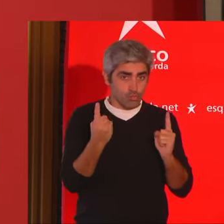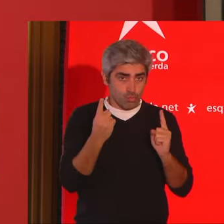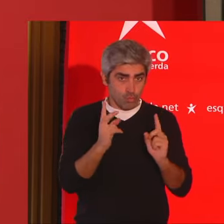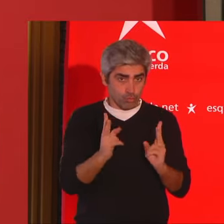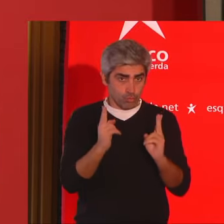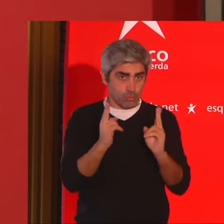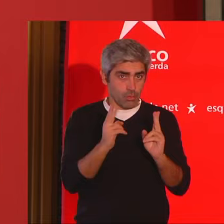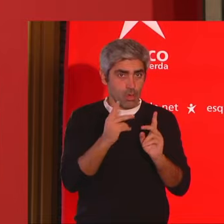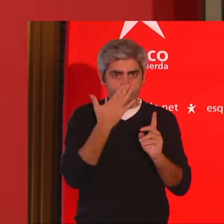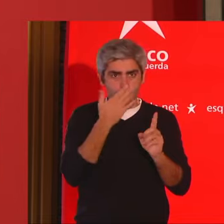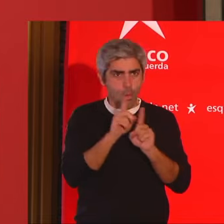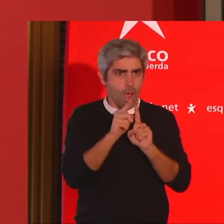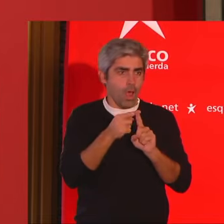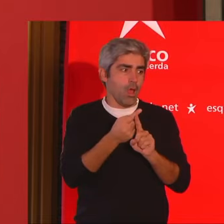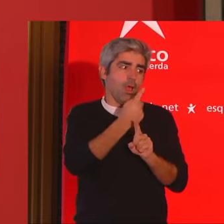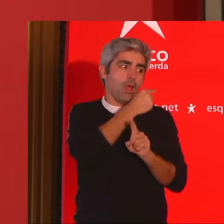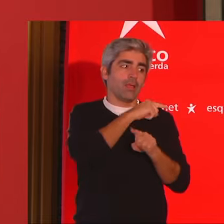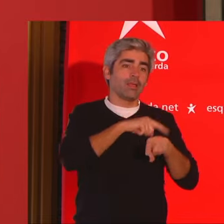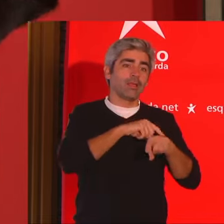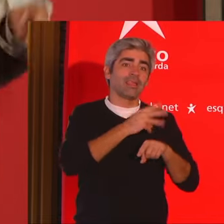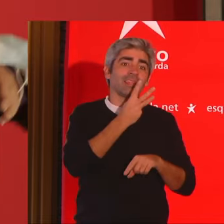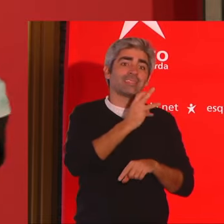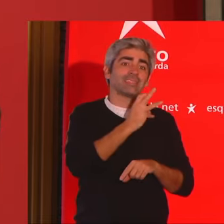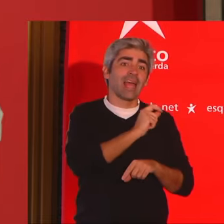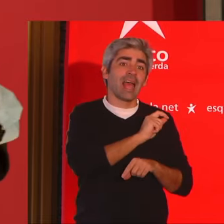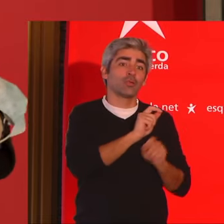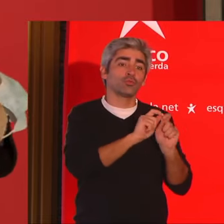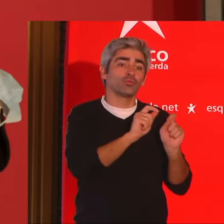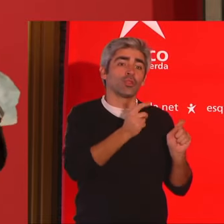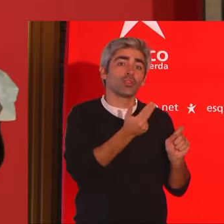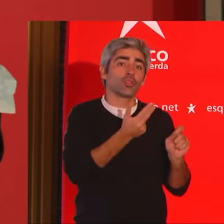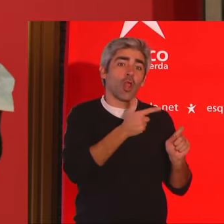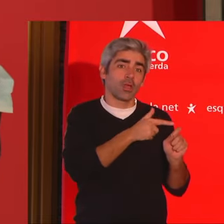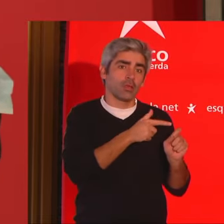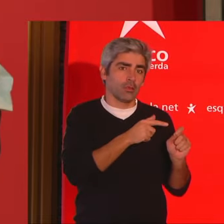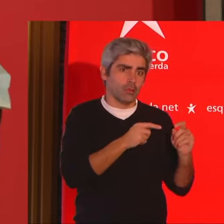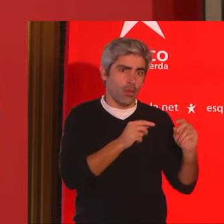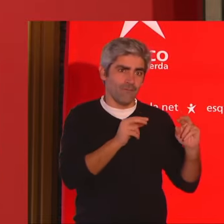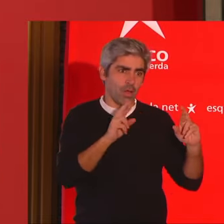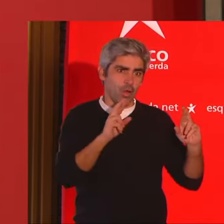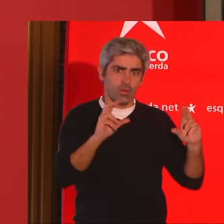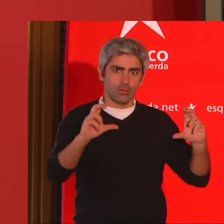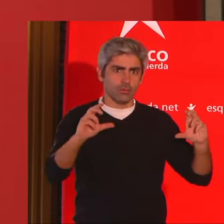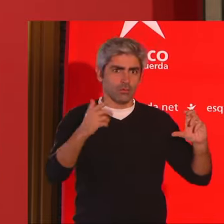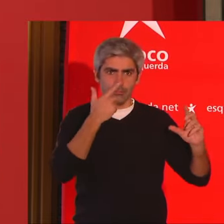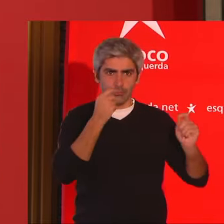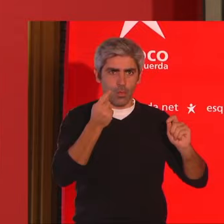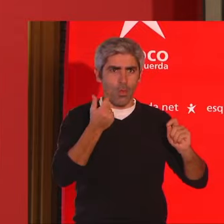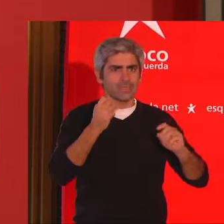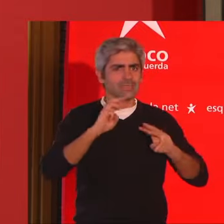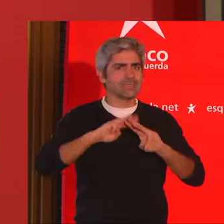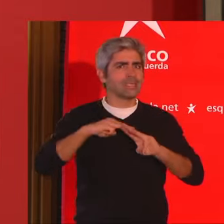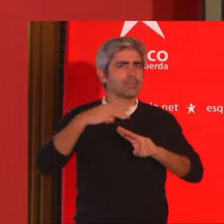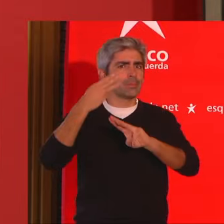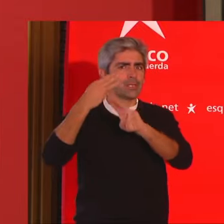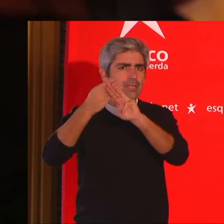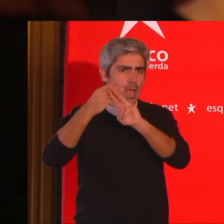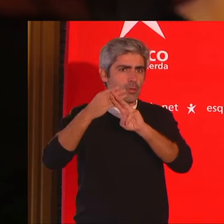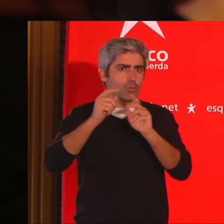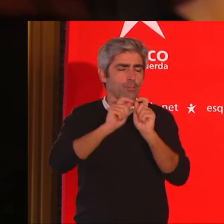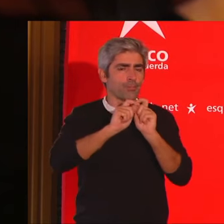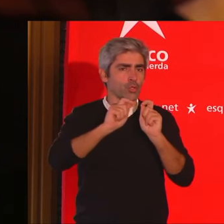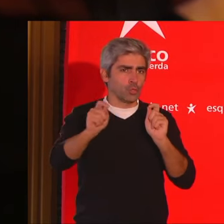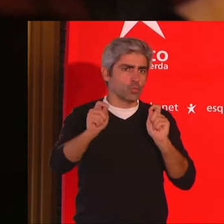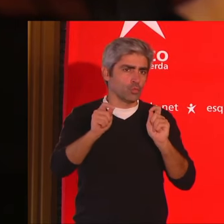quase tanto como naqueles 3 anos da Troika. Estamos, portanto, a níveis de transferências para offshore quase triplicados em relação ao